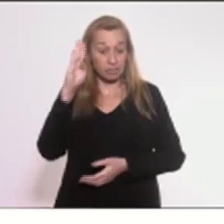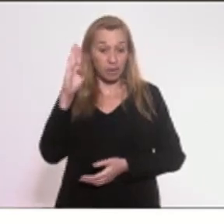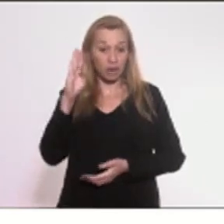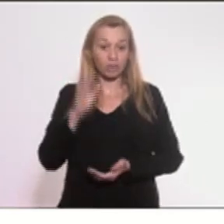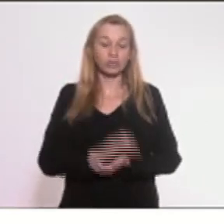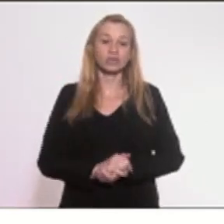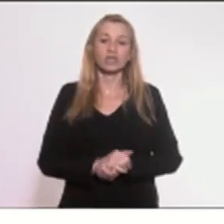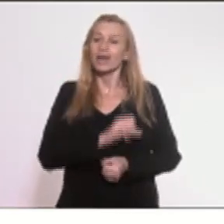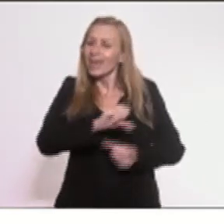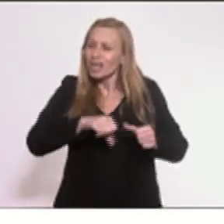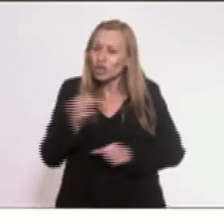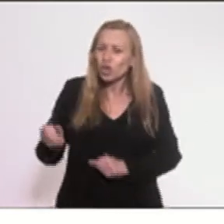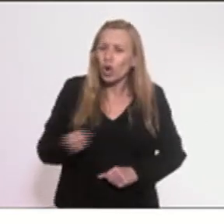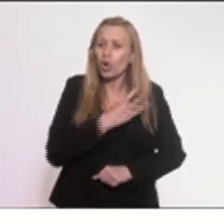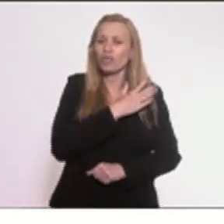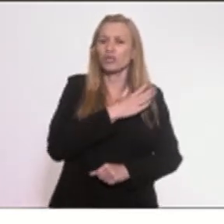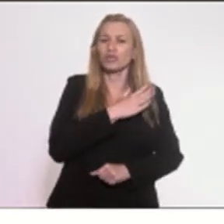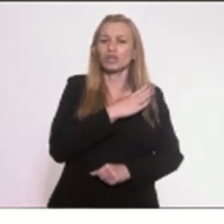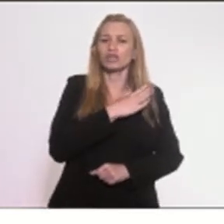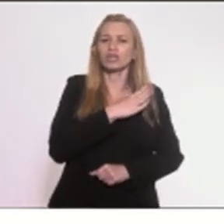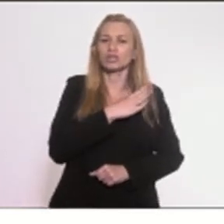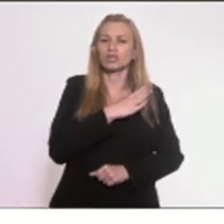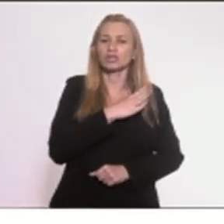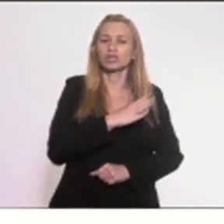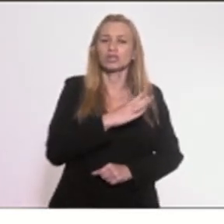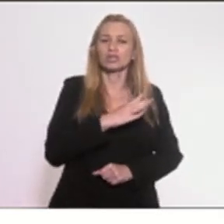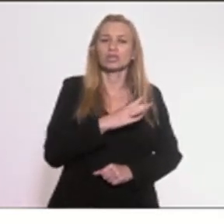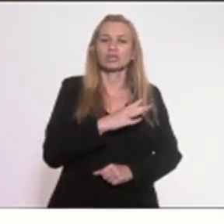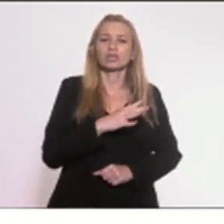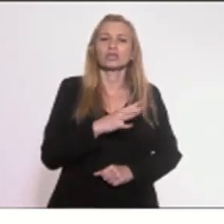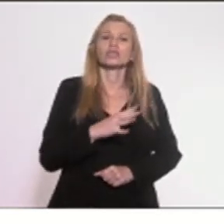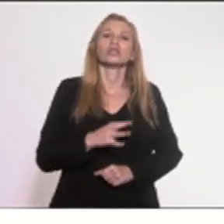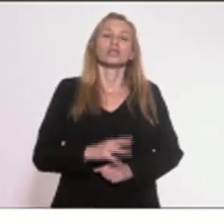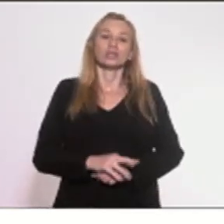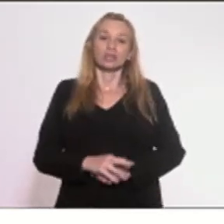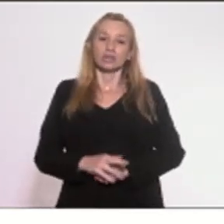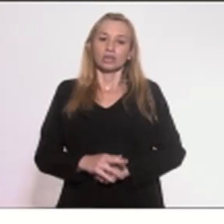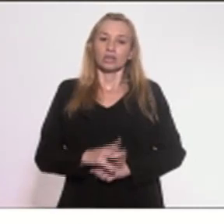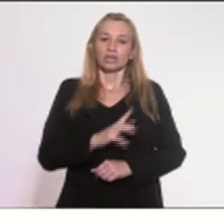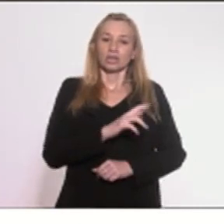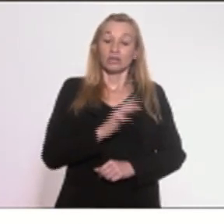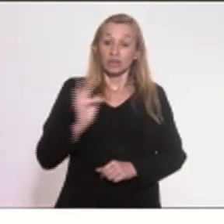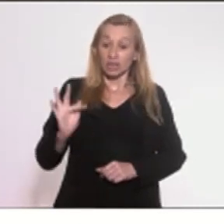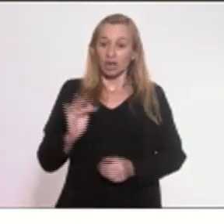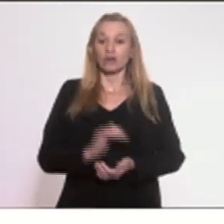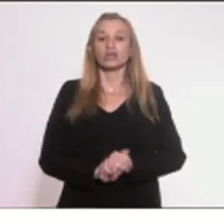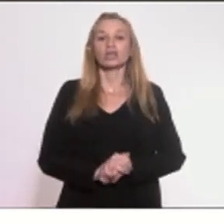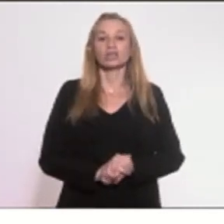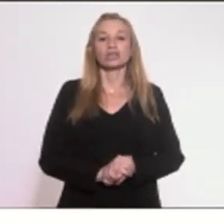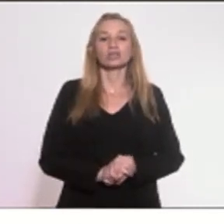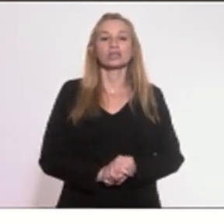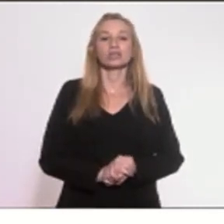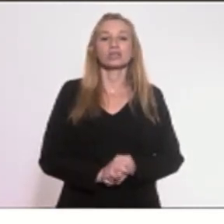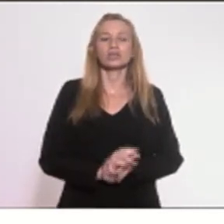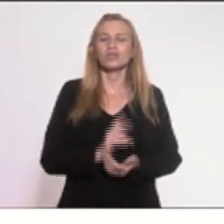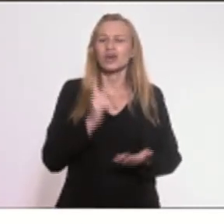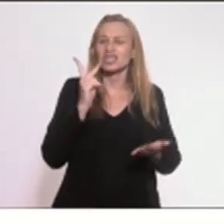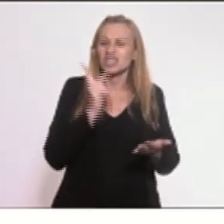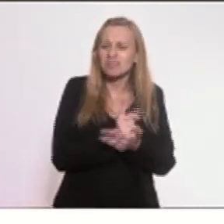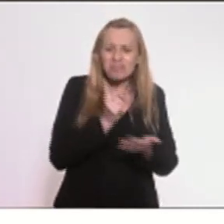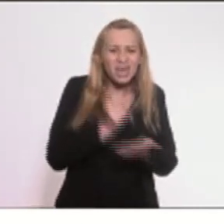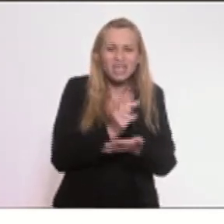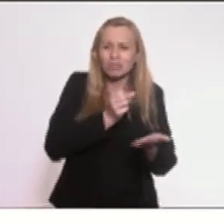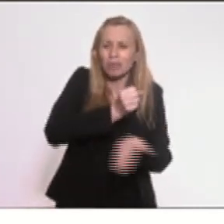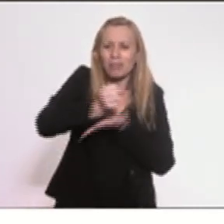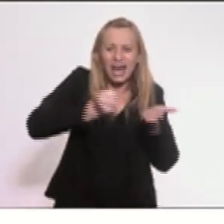se renove o regime de recuperação fiscal. Mas se renovar com as mesmas bases que ele